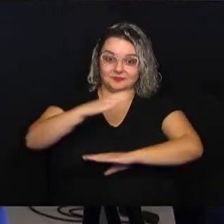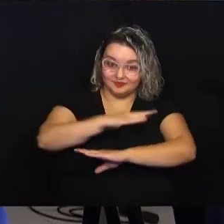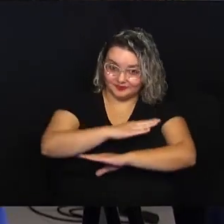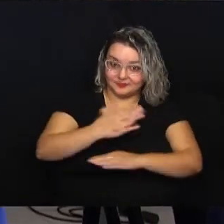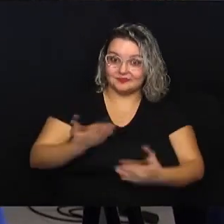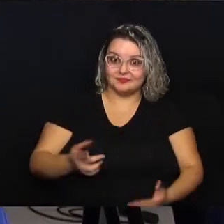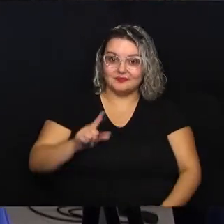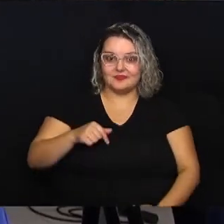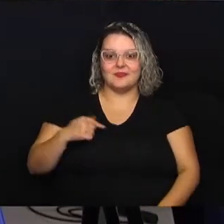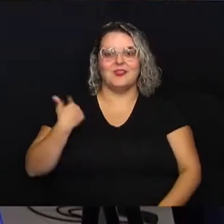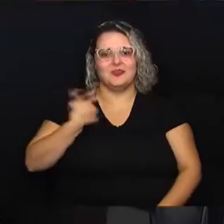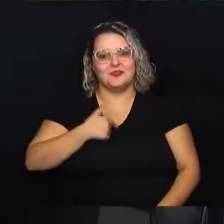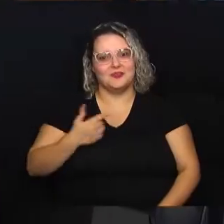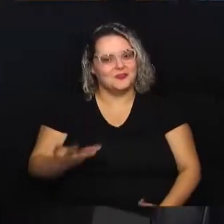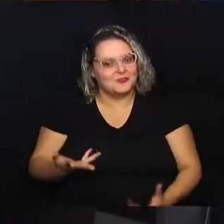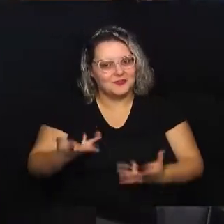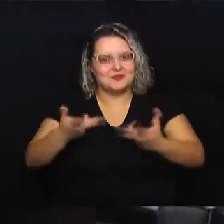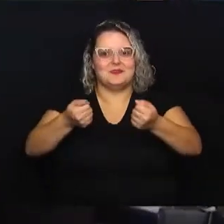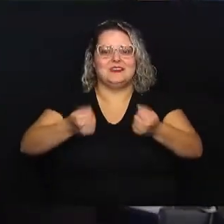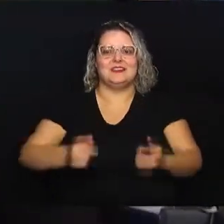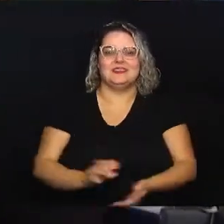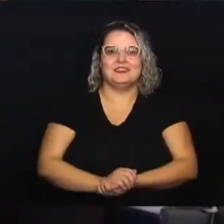é o nosso grande patrimônio.